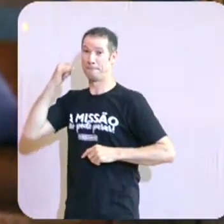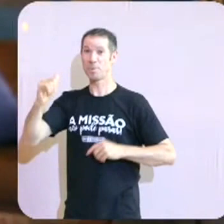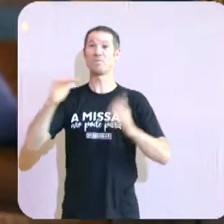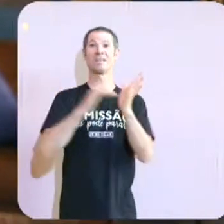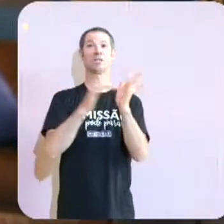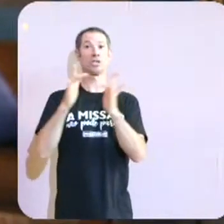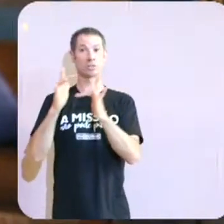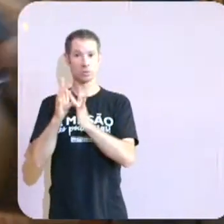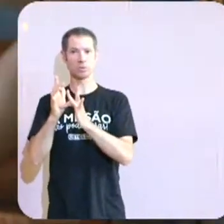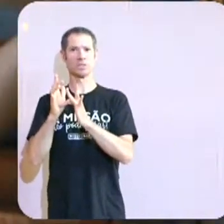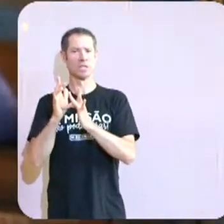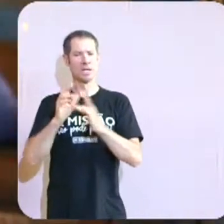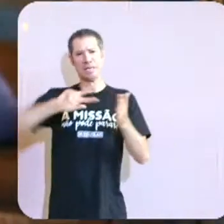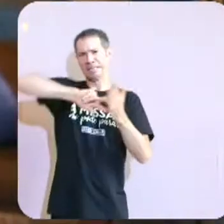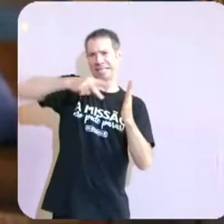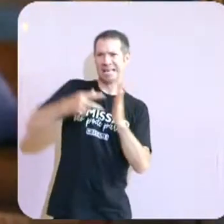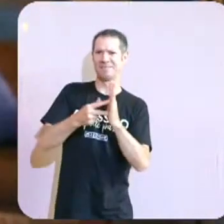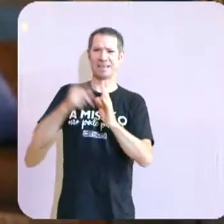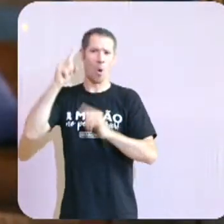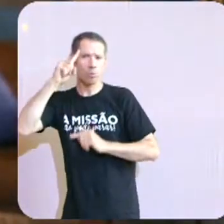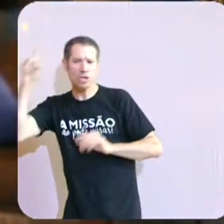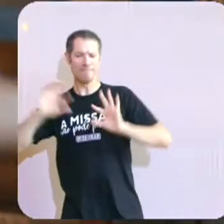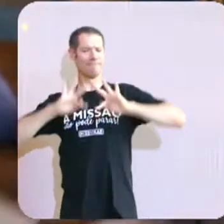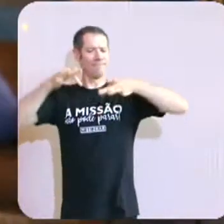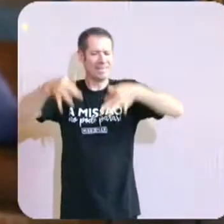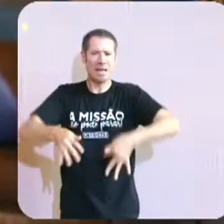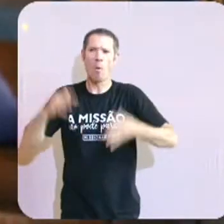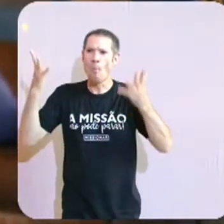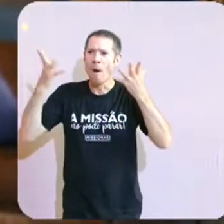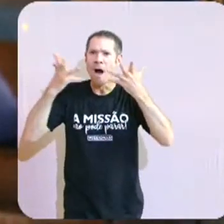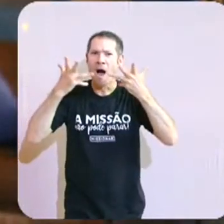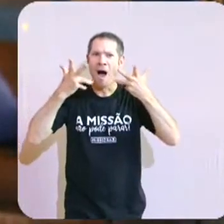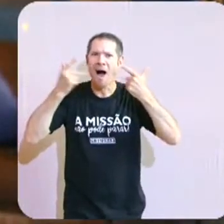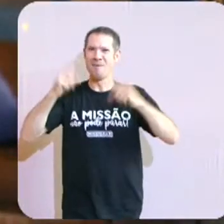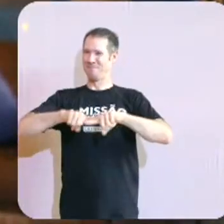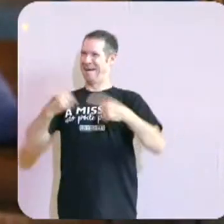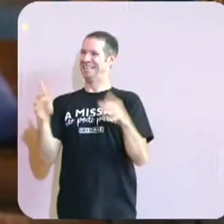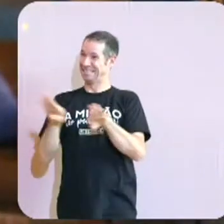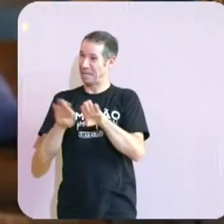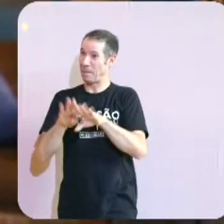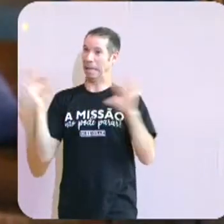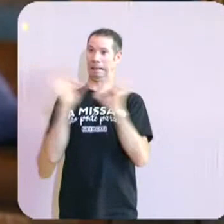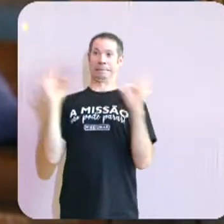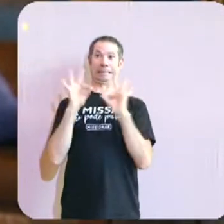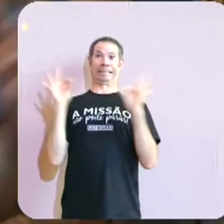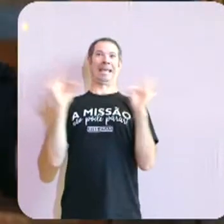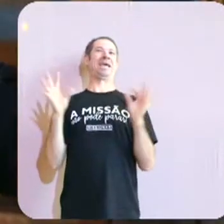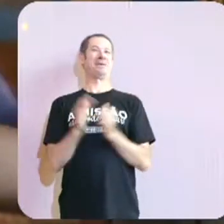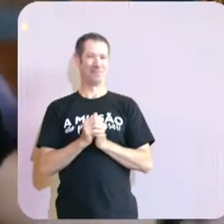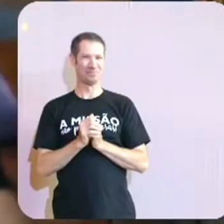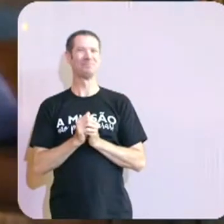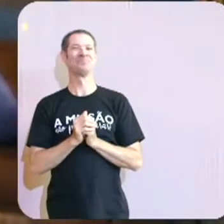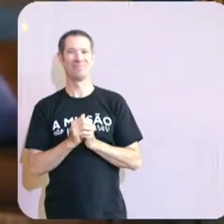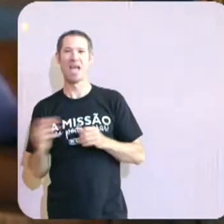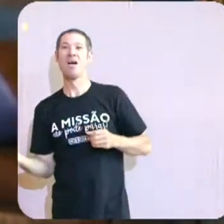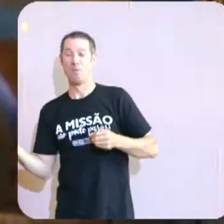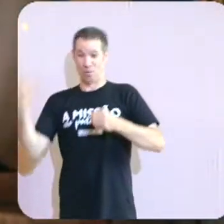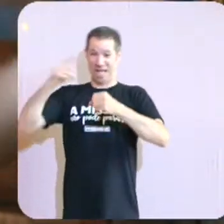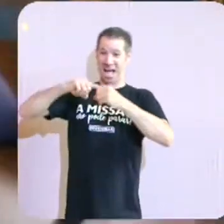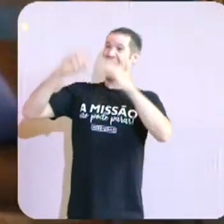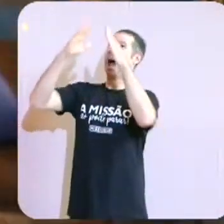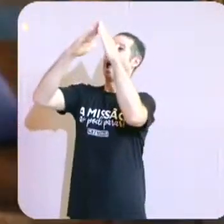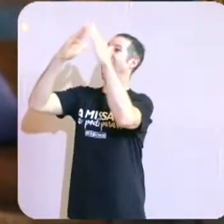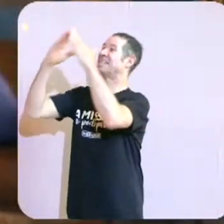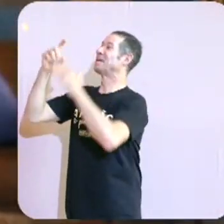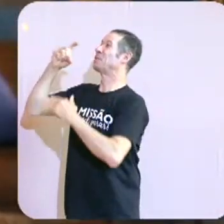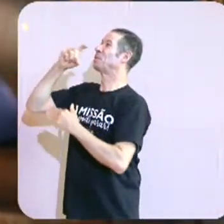Jesus, se refere ao dia final, que será maravilhoso, mas também terrível. A gente vai voltar para a casa do Pai, a gente vai